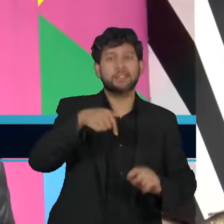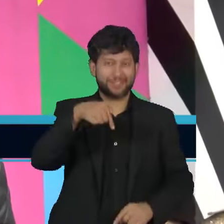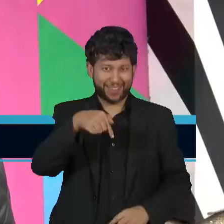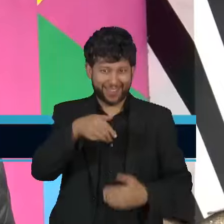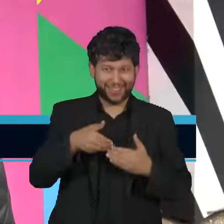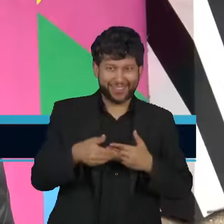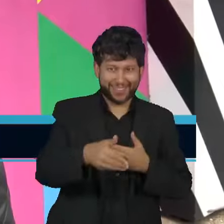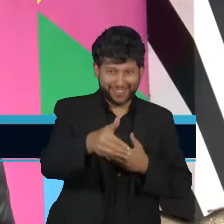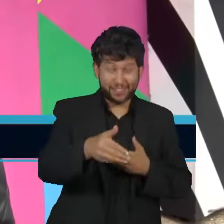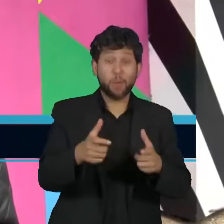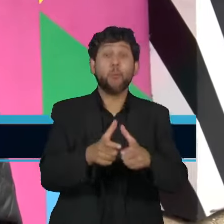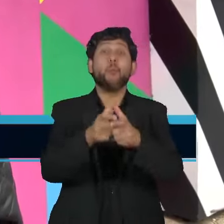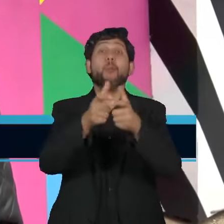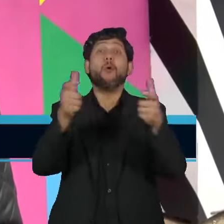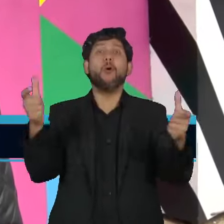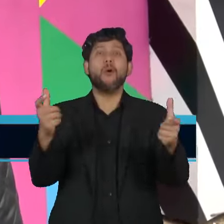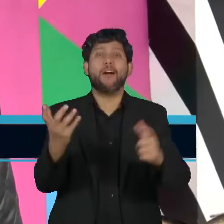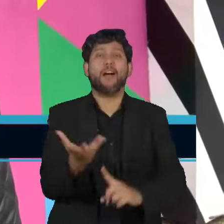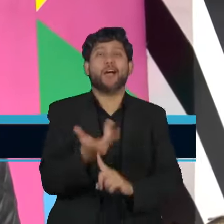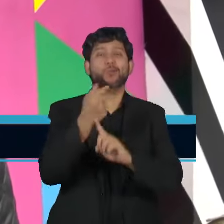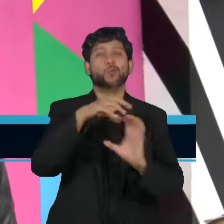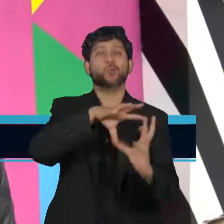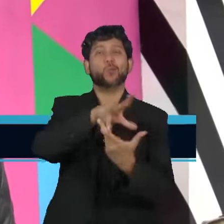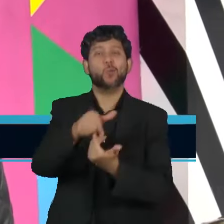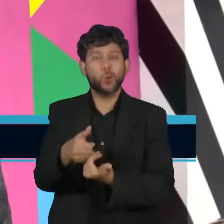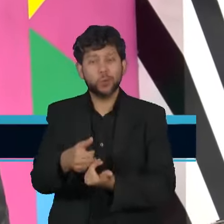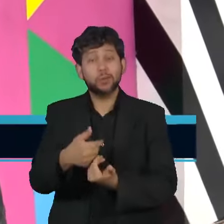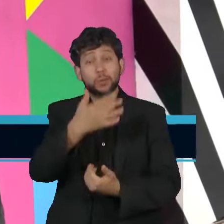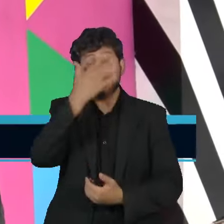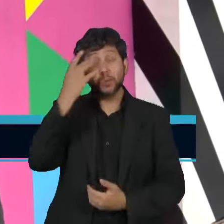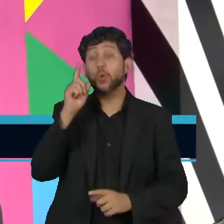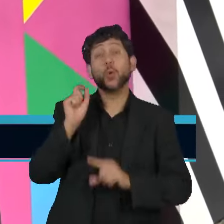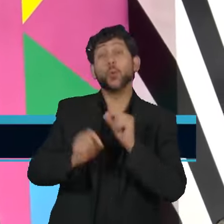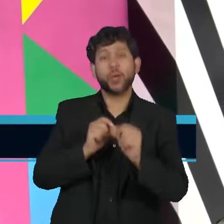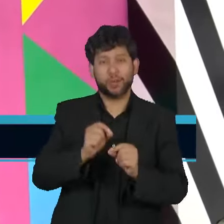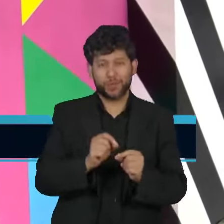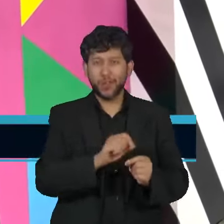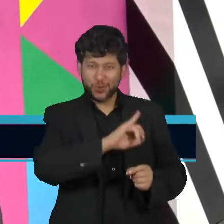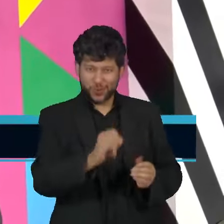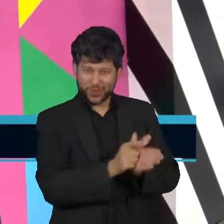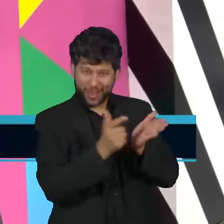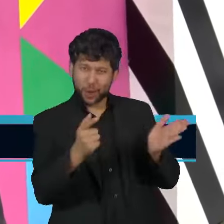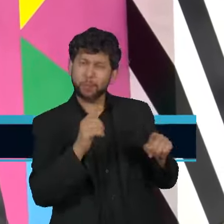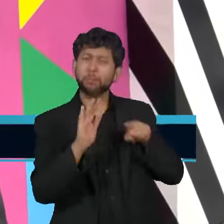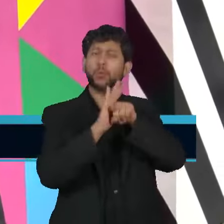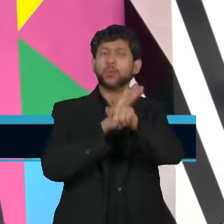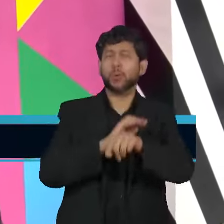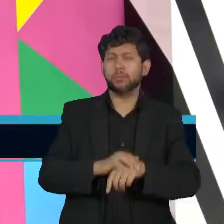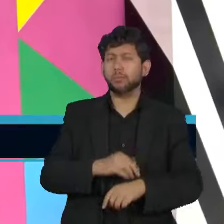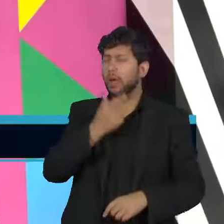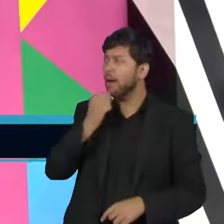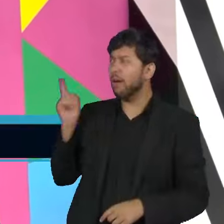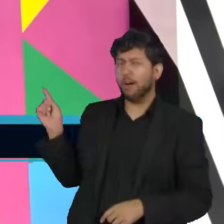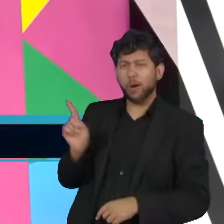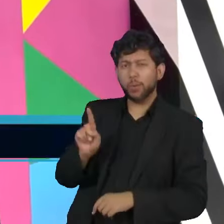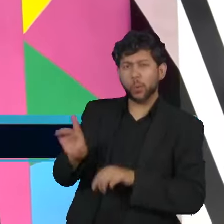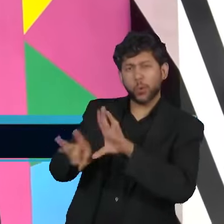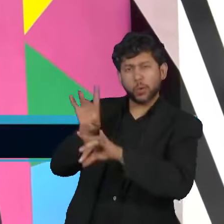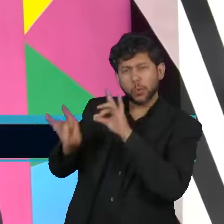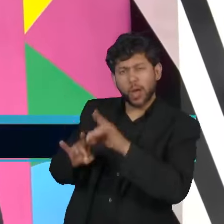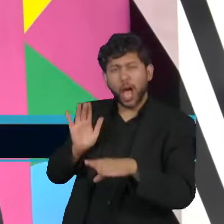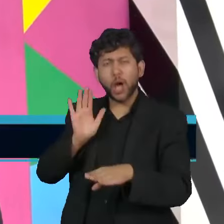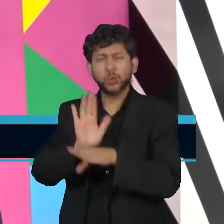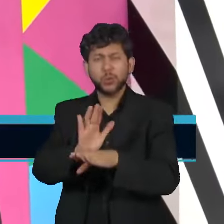mostra de de arte do mundo poderá responder à pergunta do Jornal do New York Times Adriano Pedrosa pode salvar a